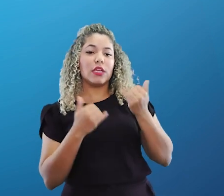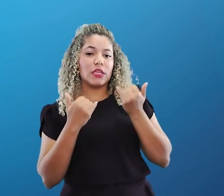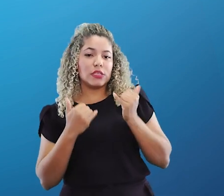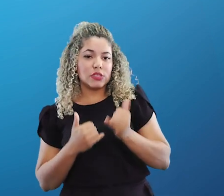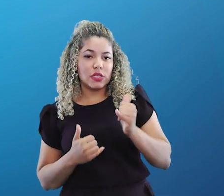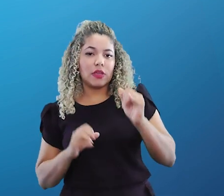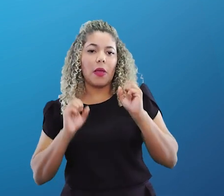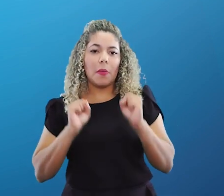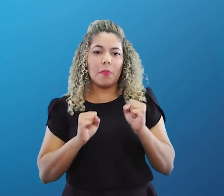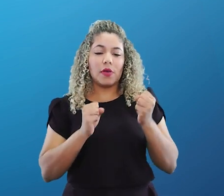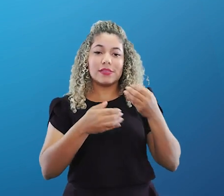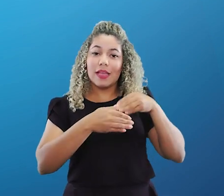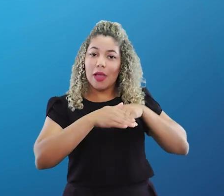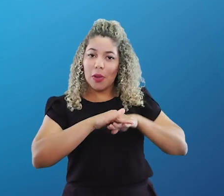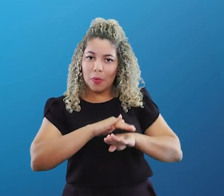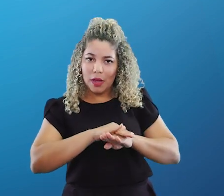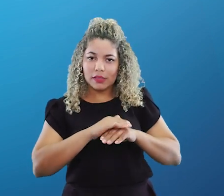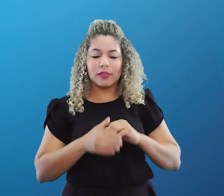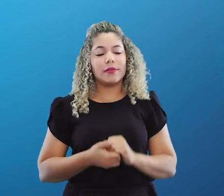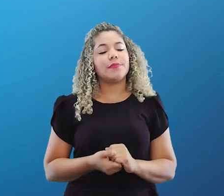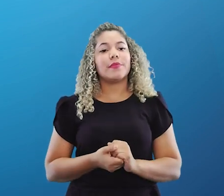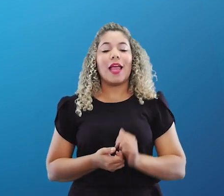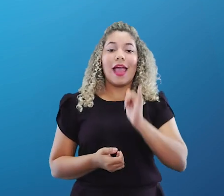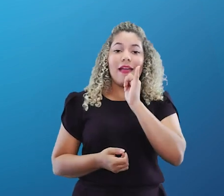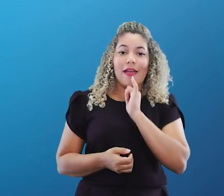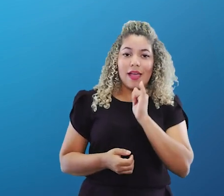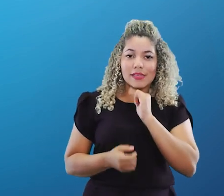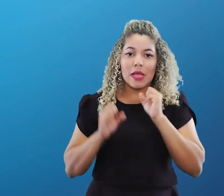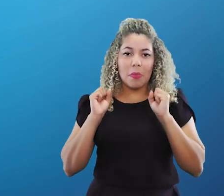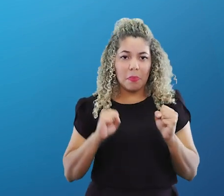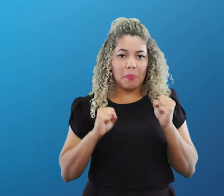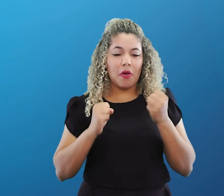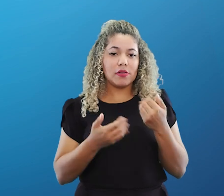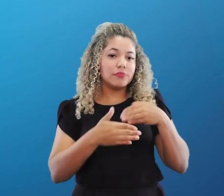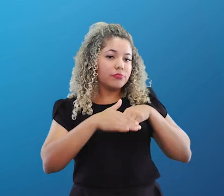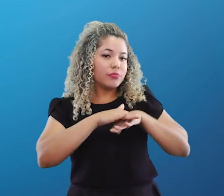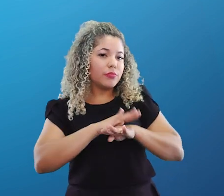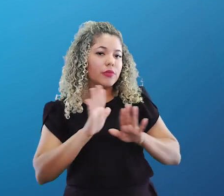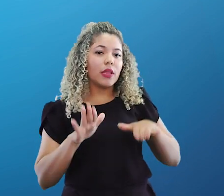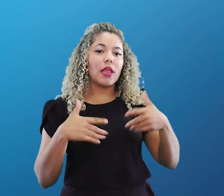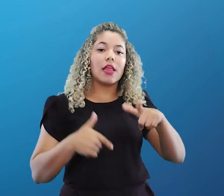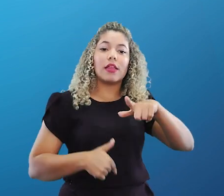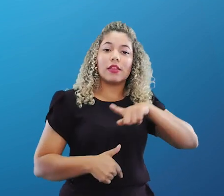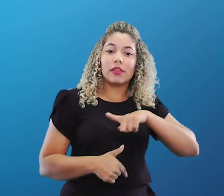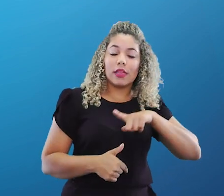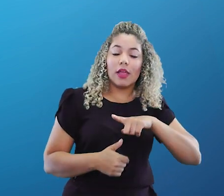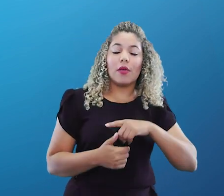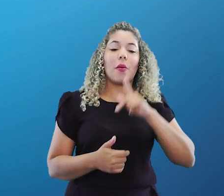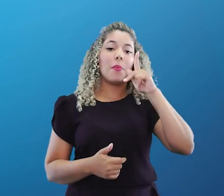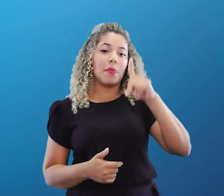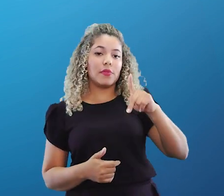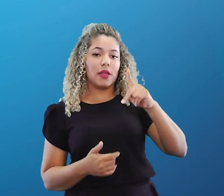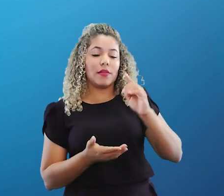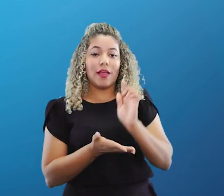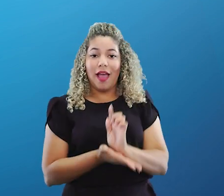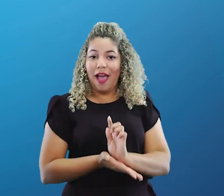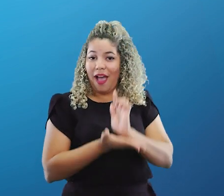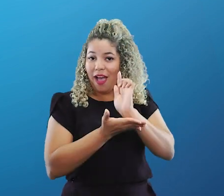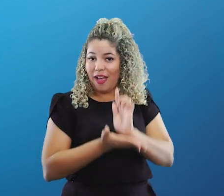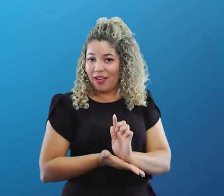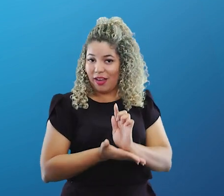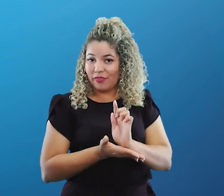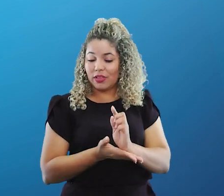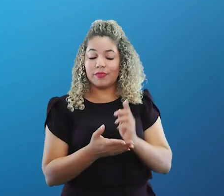que pode ser armazenada. Entre as formas de energia potencial conhecidas, nós temos a energia potencial